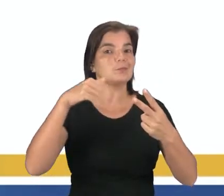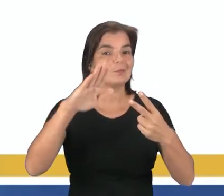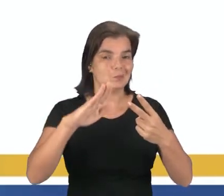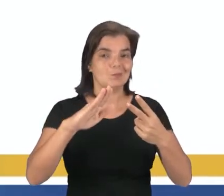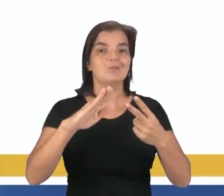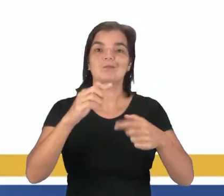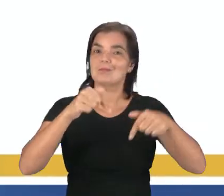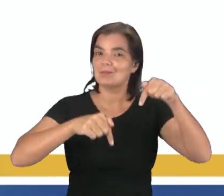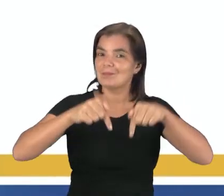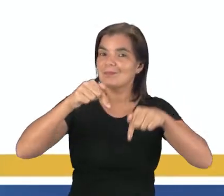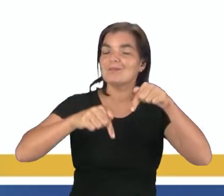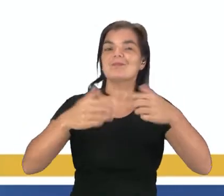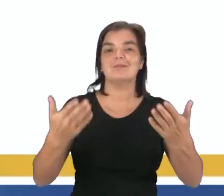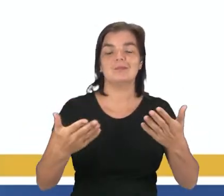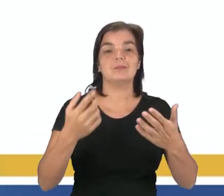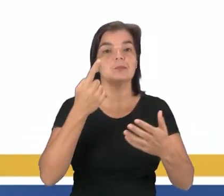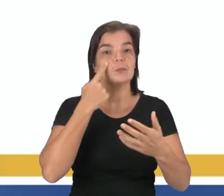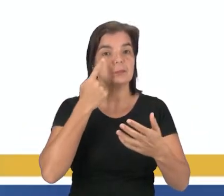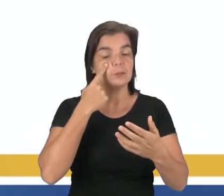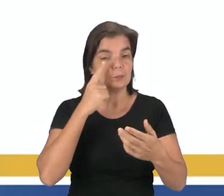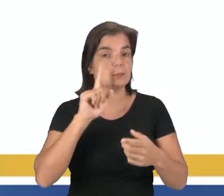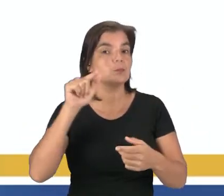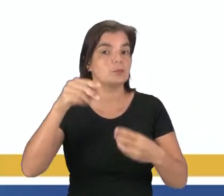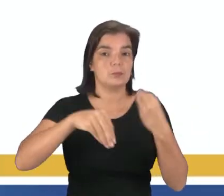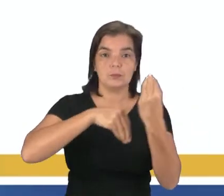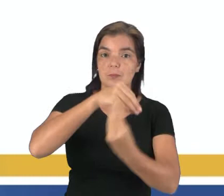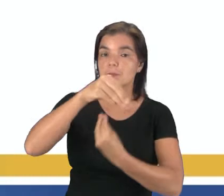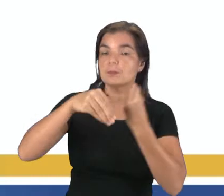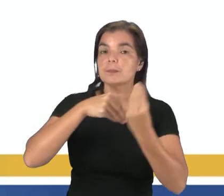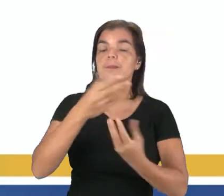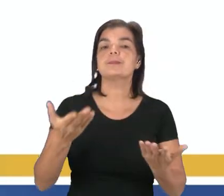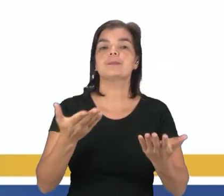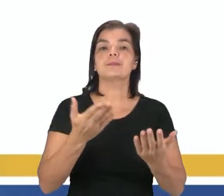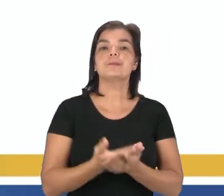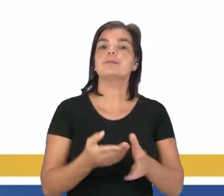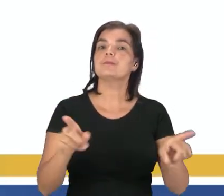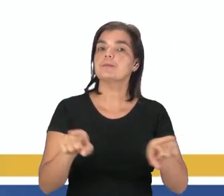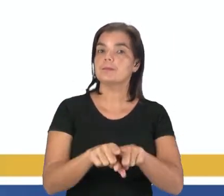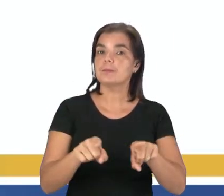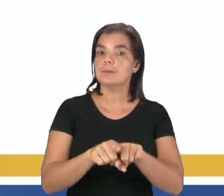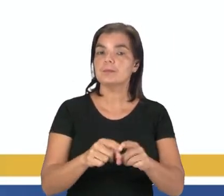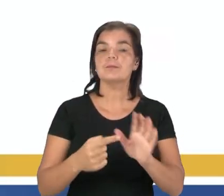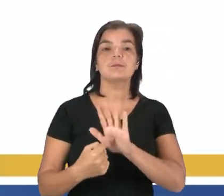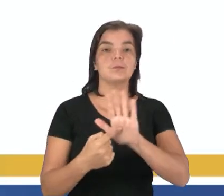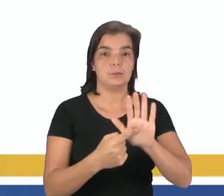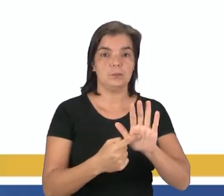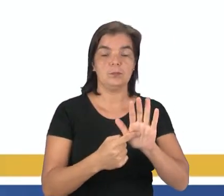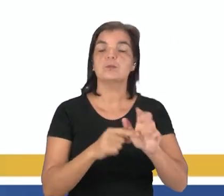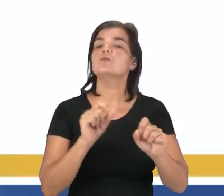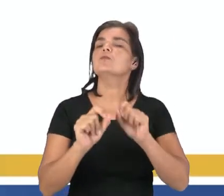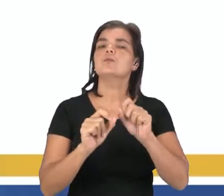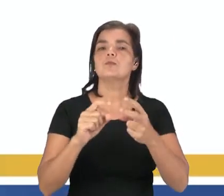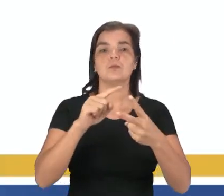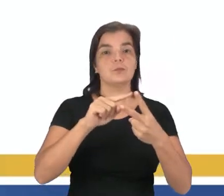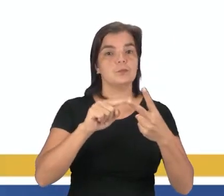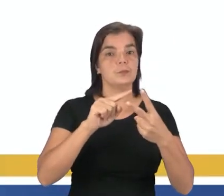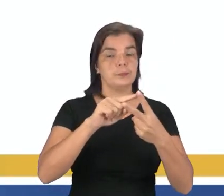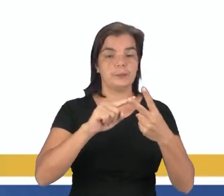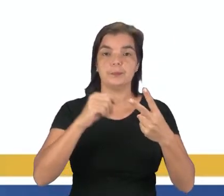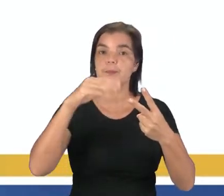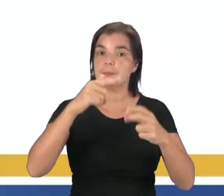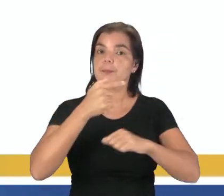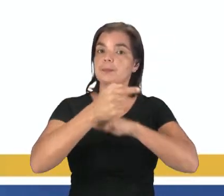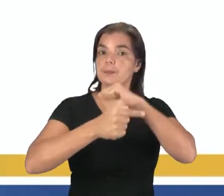um elemento químico. Agora eu vou estar tendo aí uma certa mistura. Nesse caso, gente, a molécula possui 2 ou